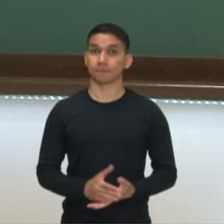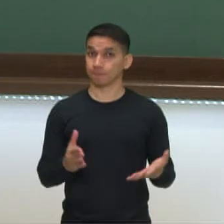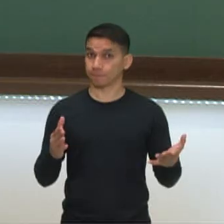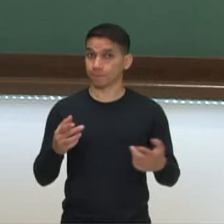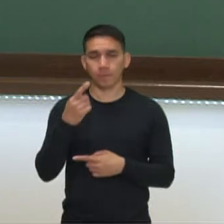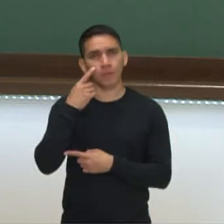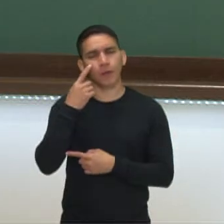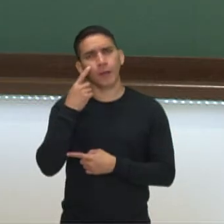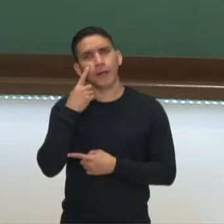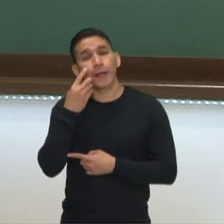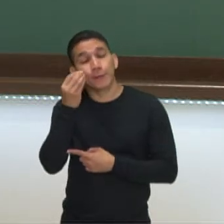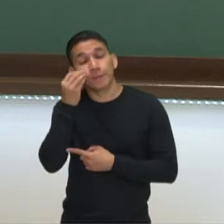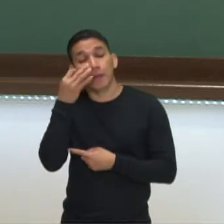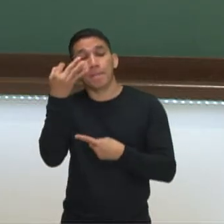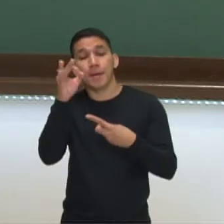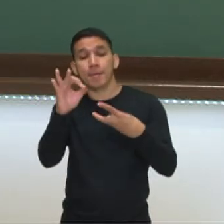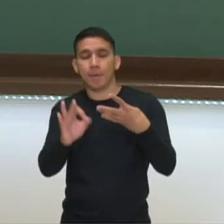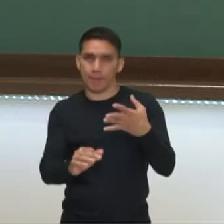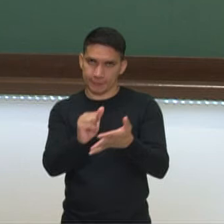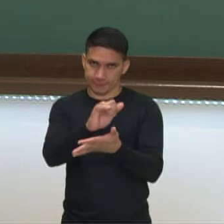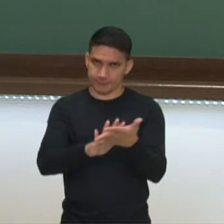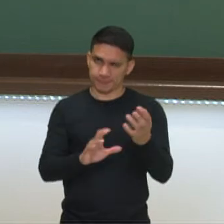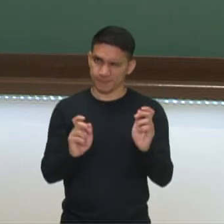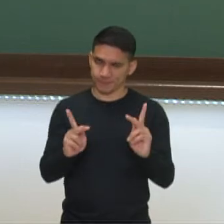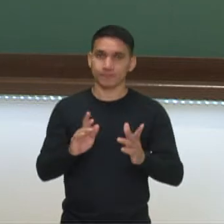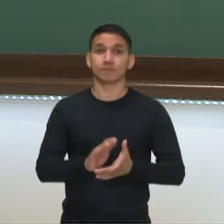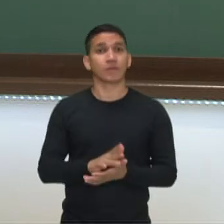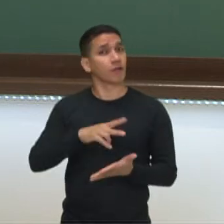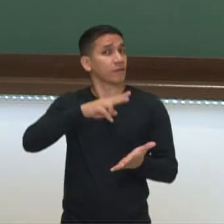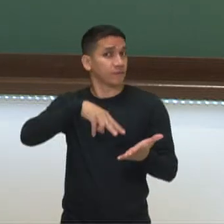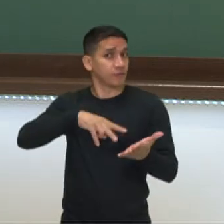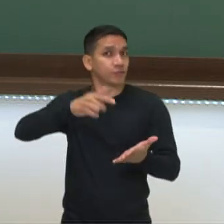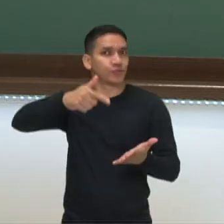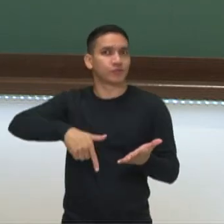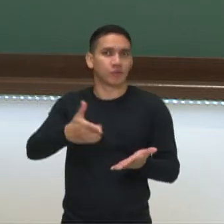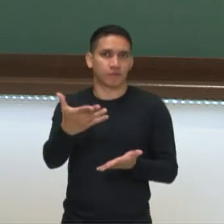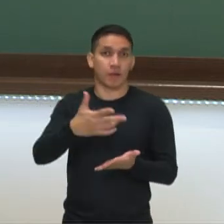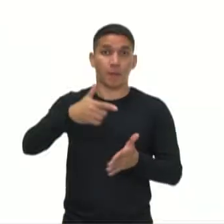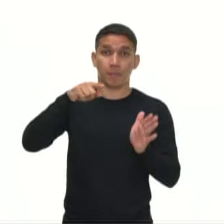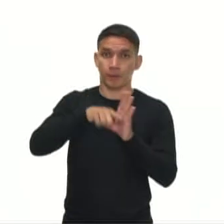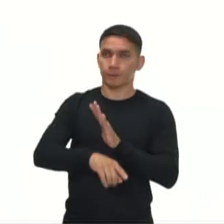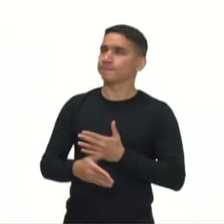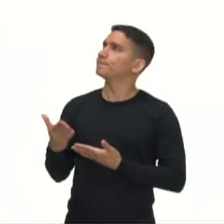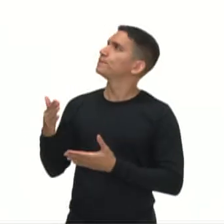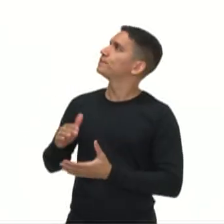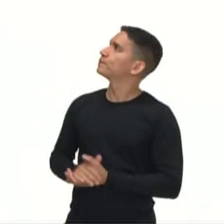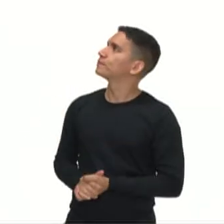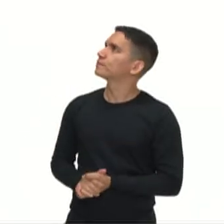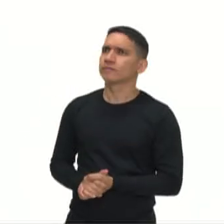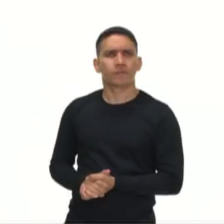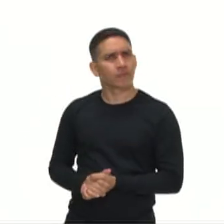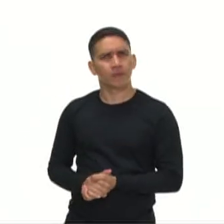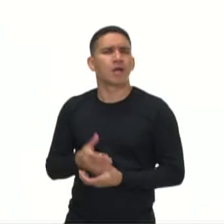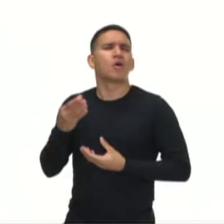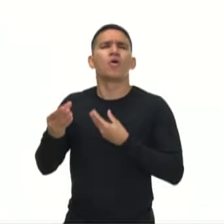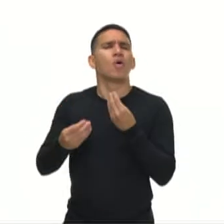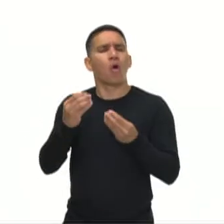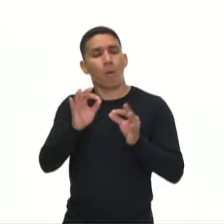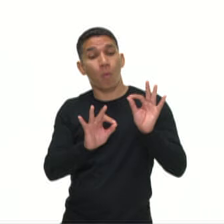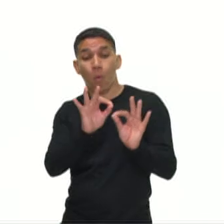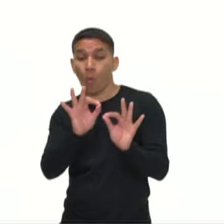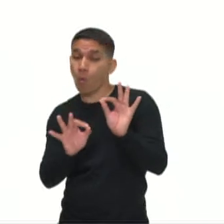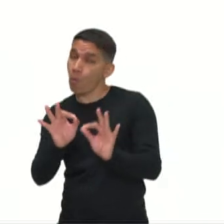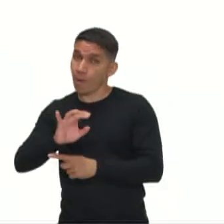Pessoal, vamos então corrigir a nossa atividade, né? Vou ler novamente para você a pergunta. Como podemos organizar nossas